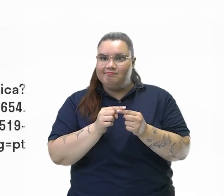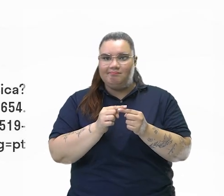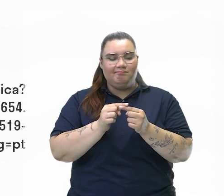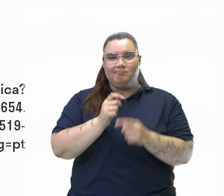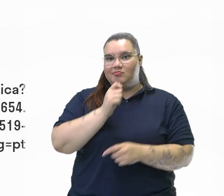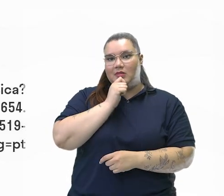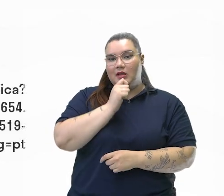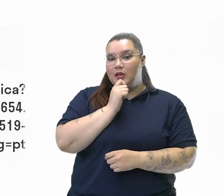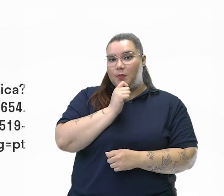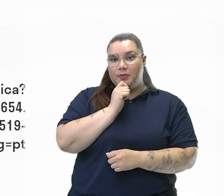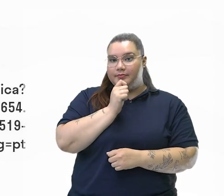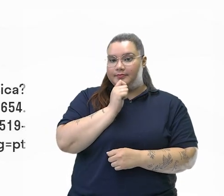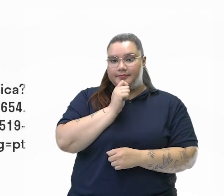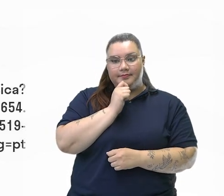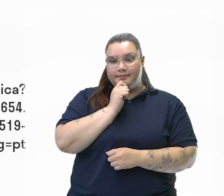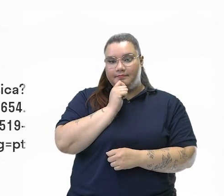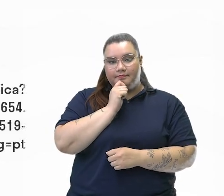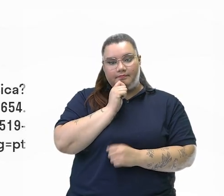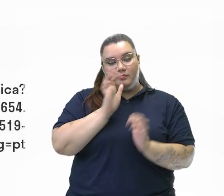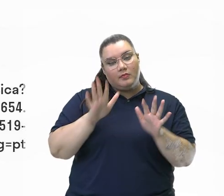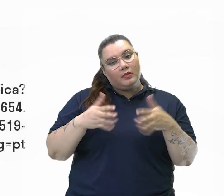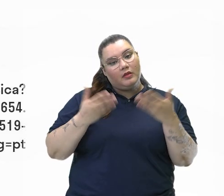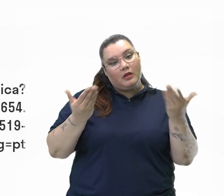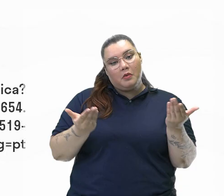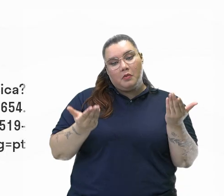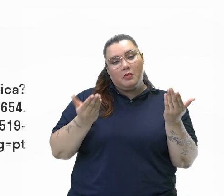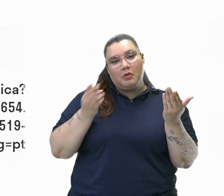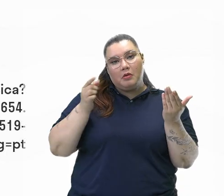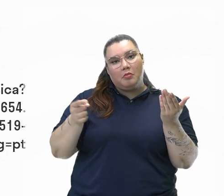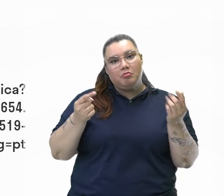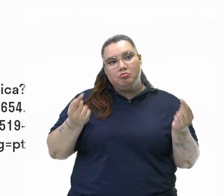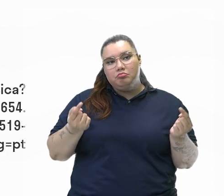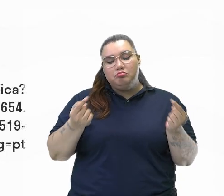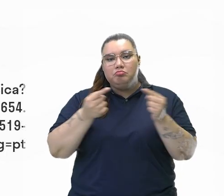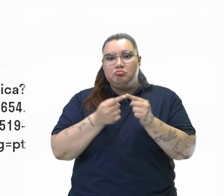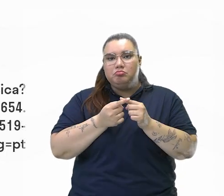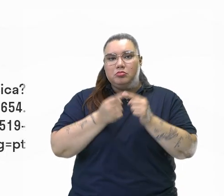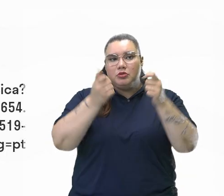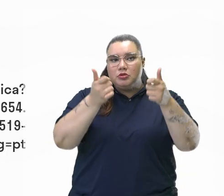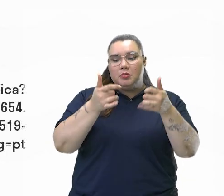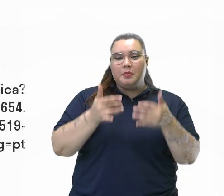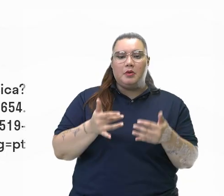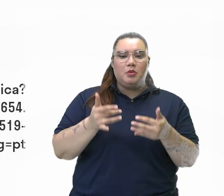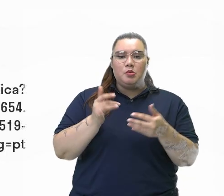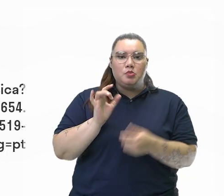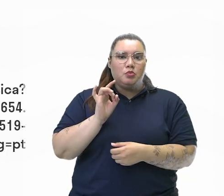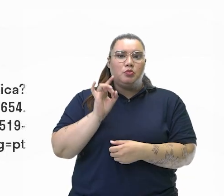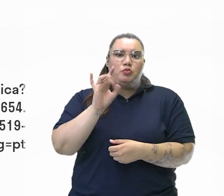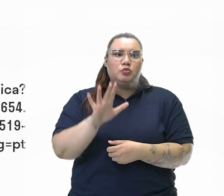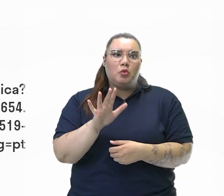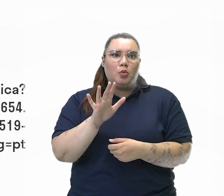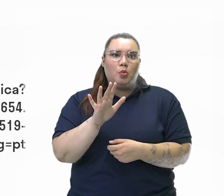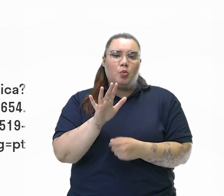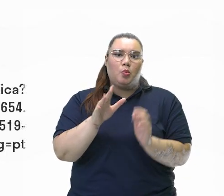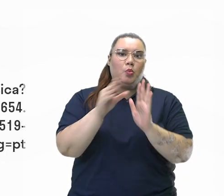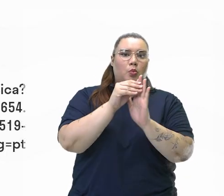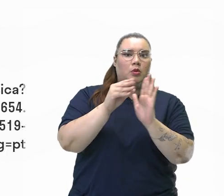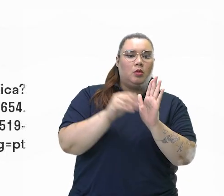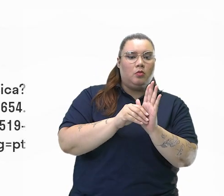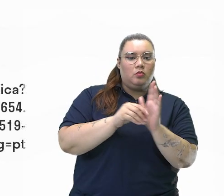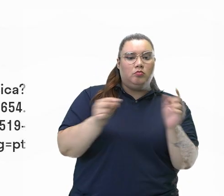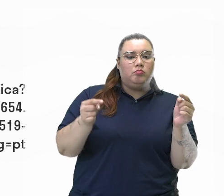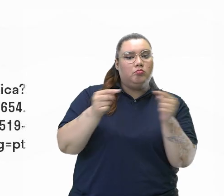conceitual para essa pergunta. Assim, essa questão pode ser tratada como